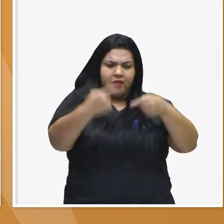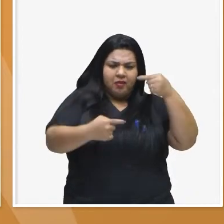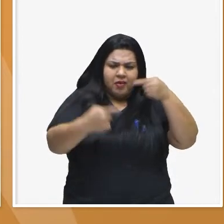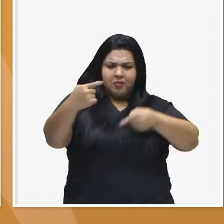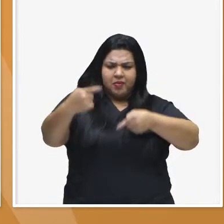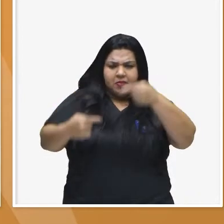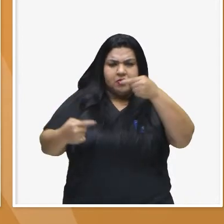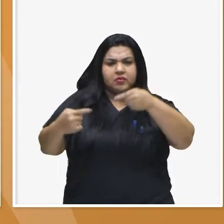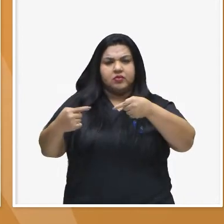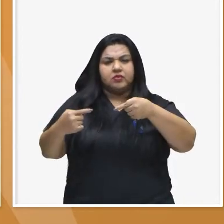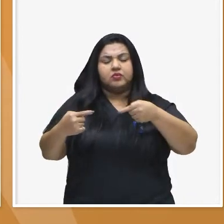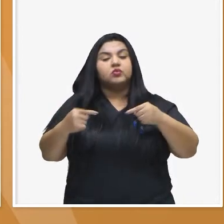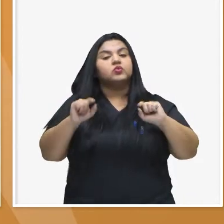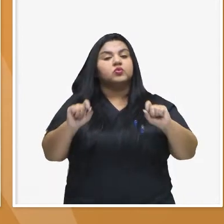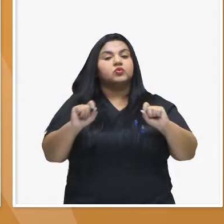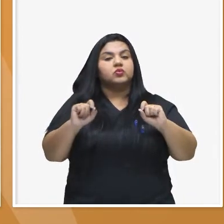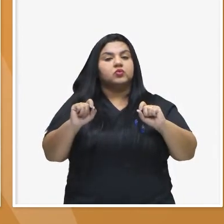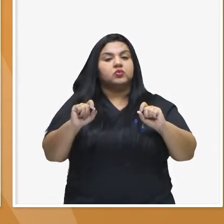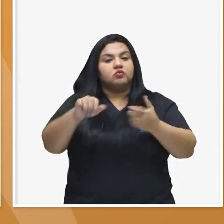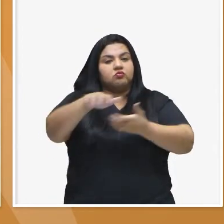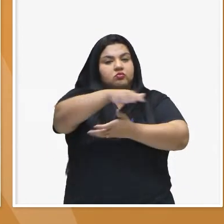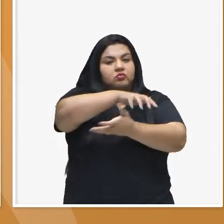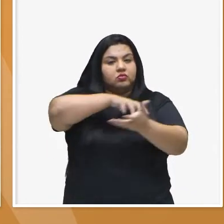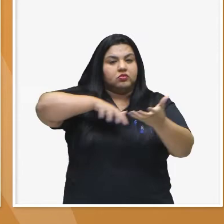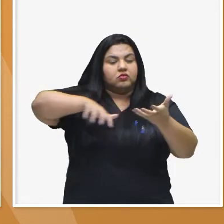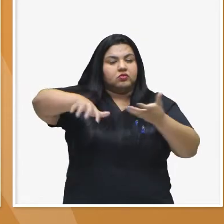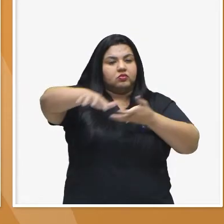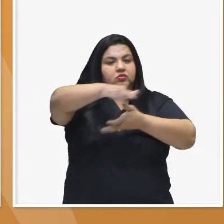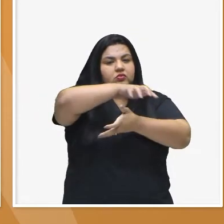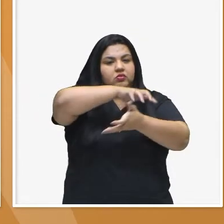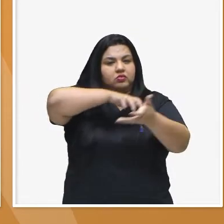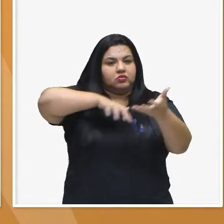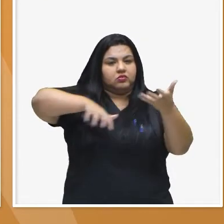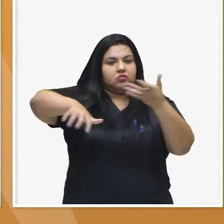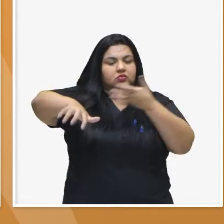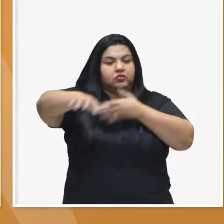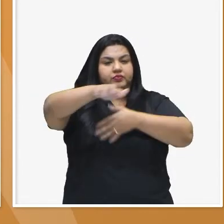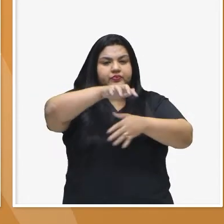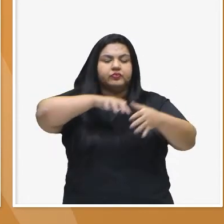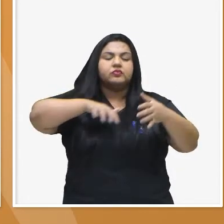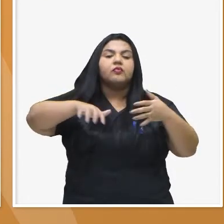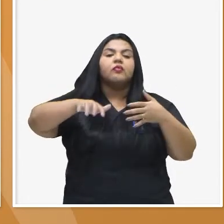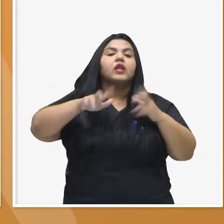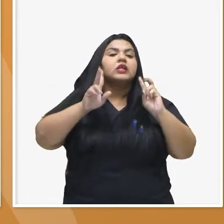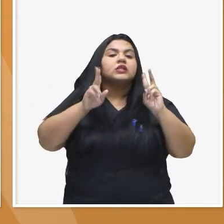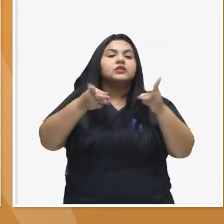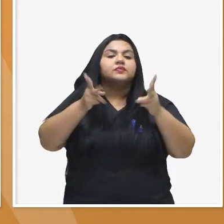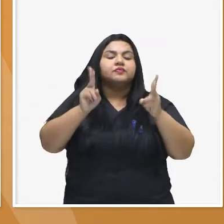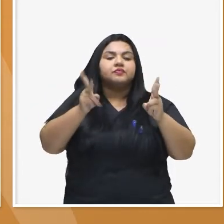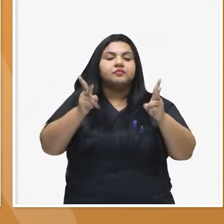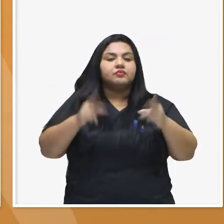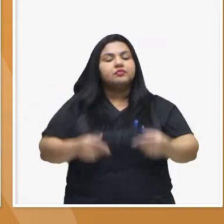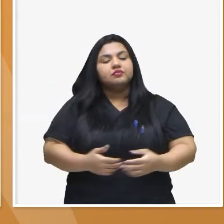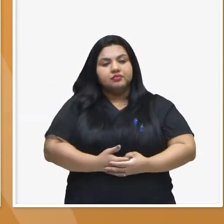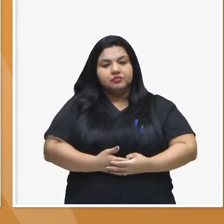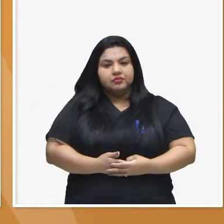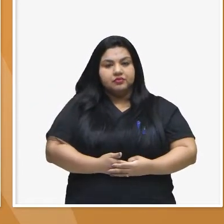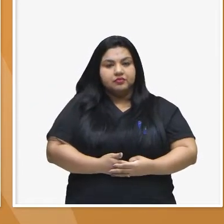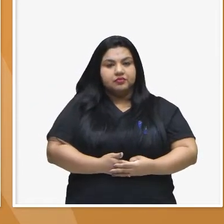movimento onde eles estão sempre se chocando, onde as ideias estão sempre se chocando umas com as